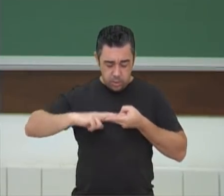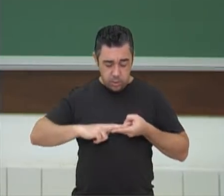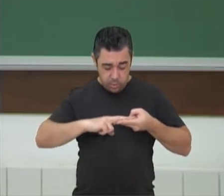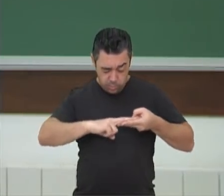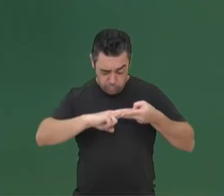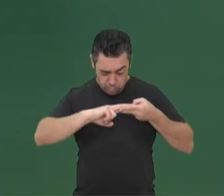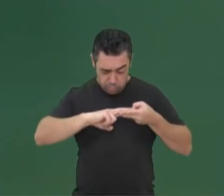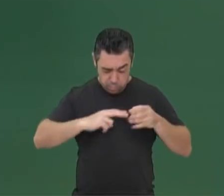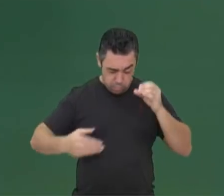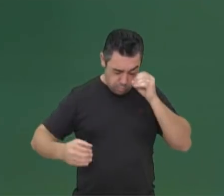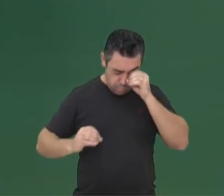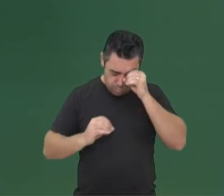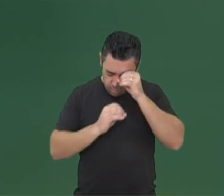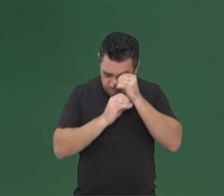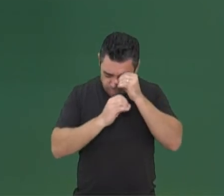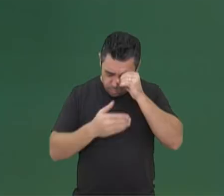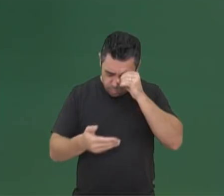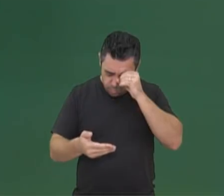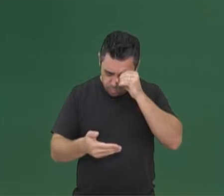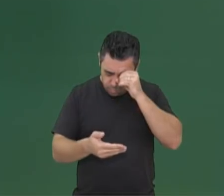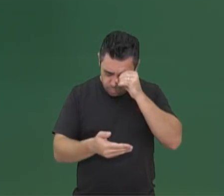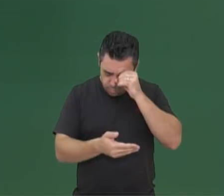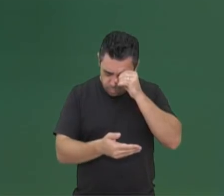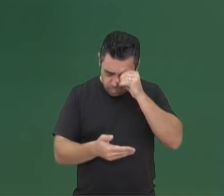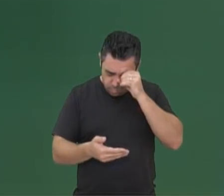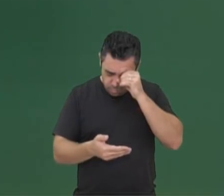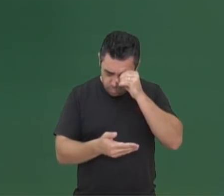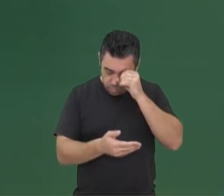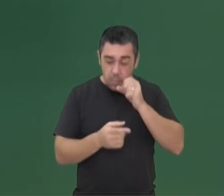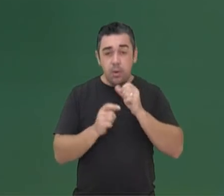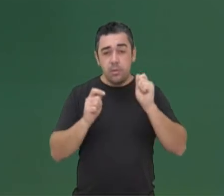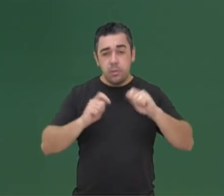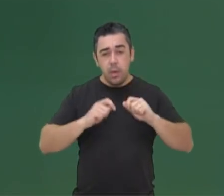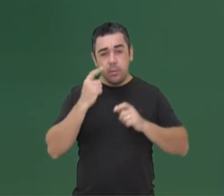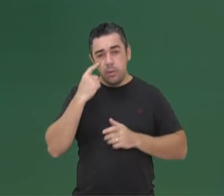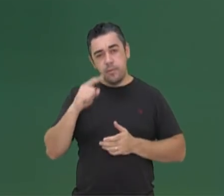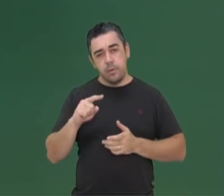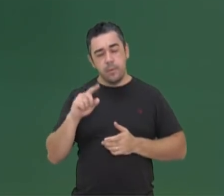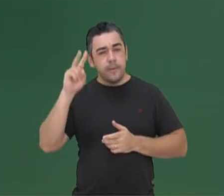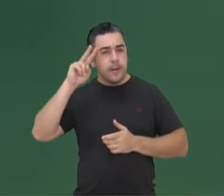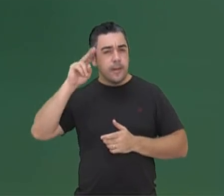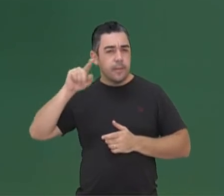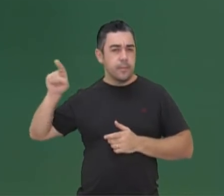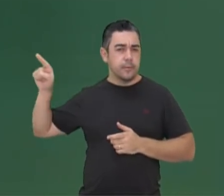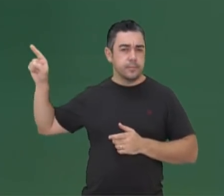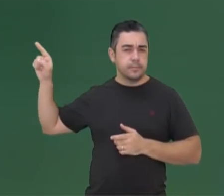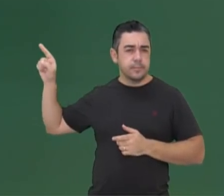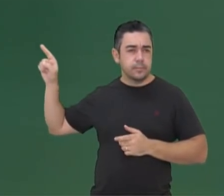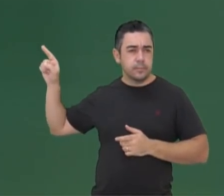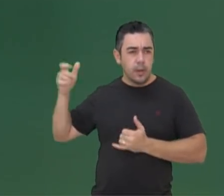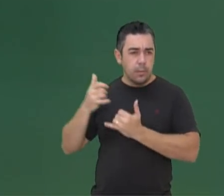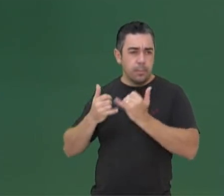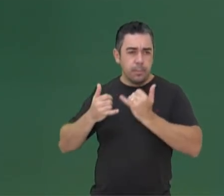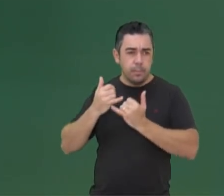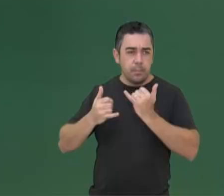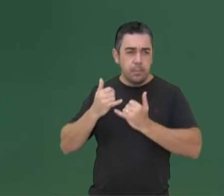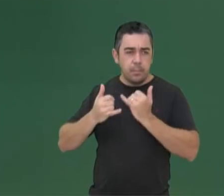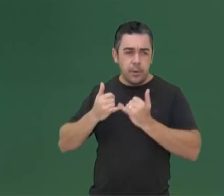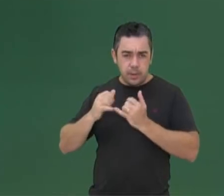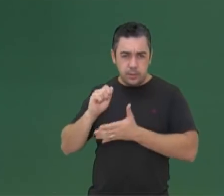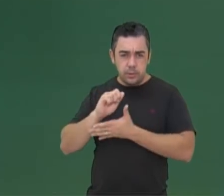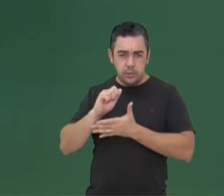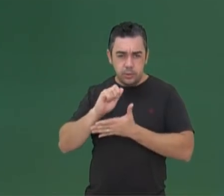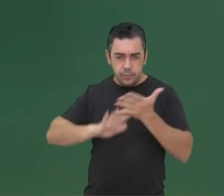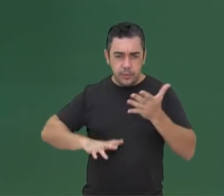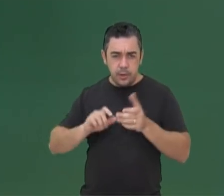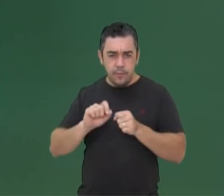e coloco no microscópio para fazer a observação. Aqui, lembra? Não parece um pouco aquele exercício que